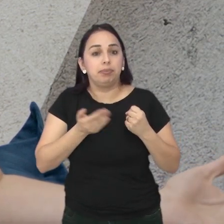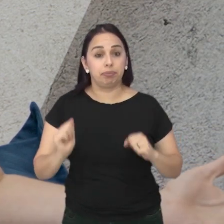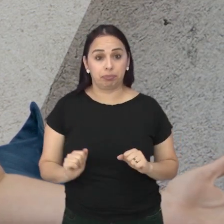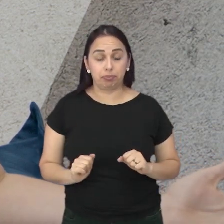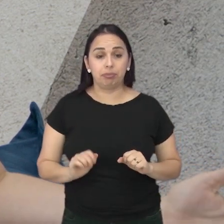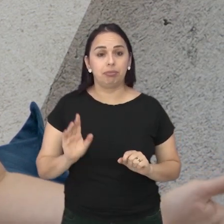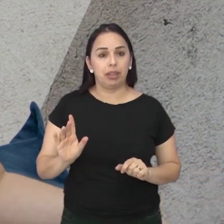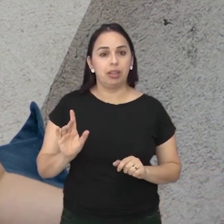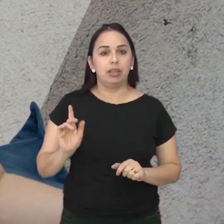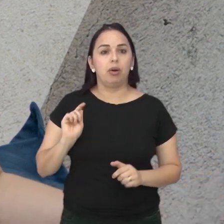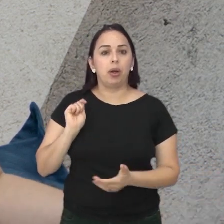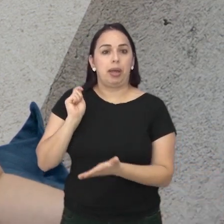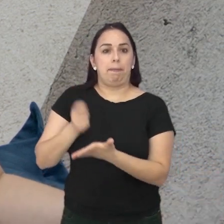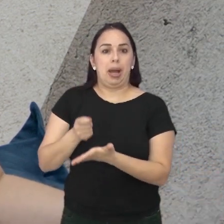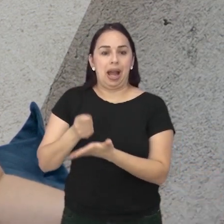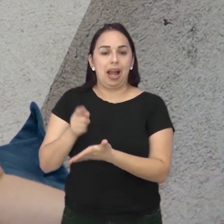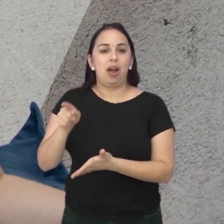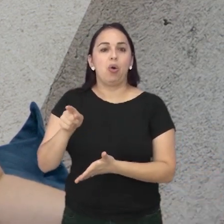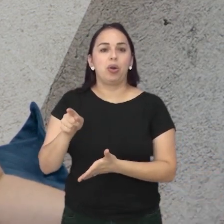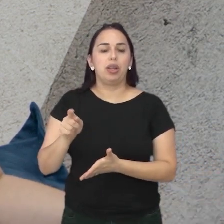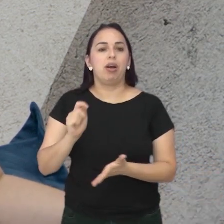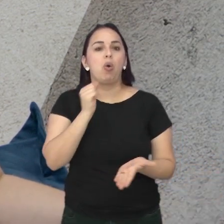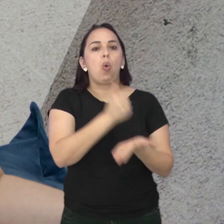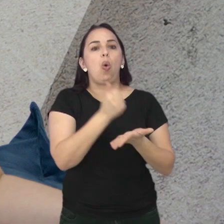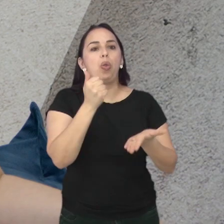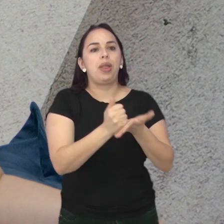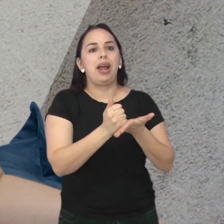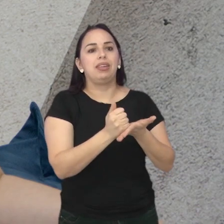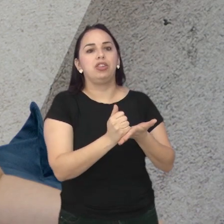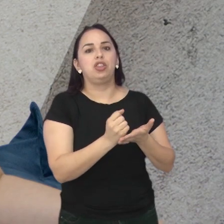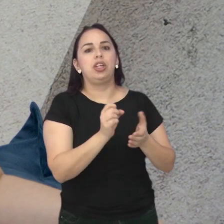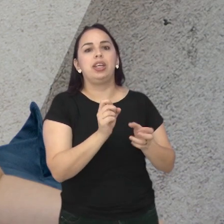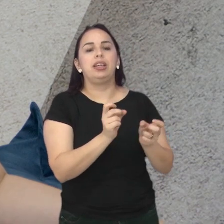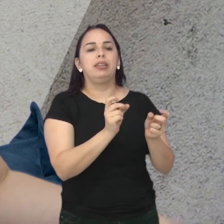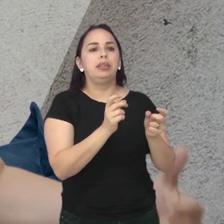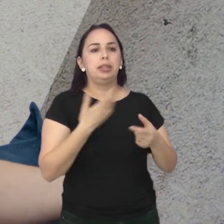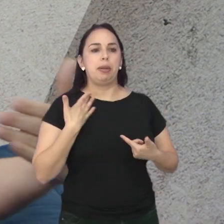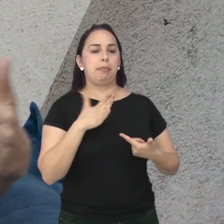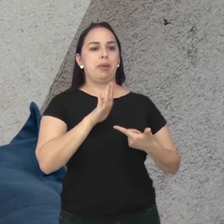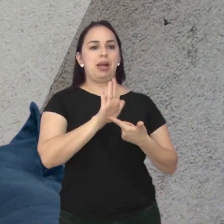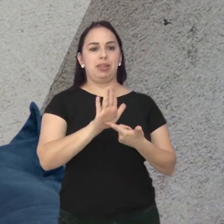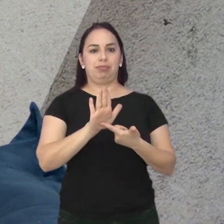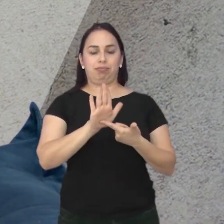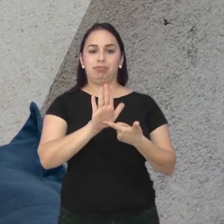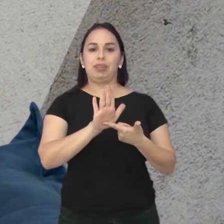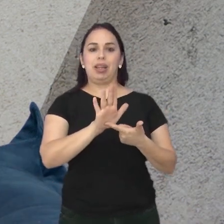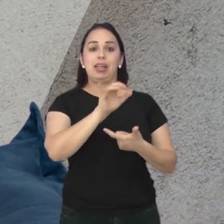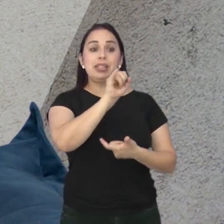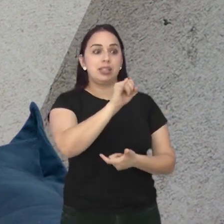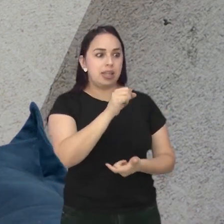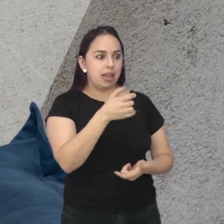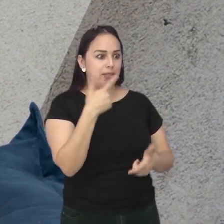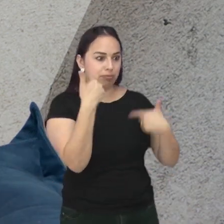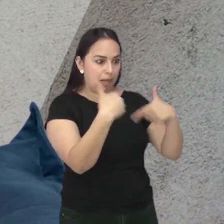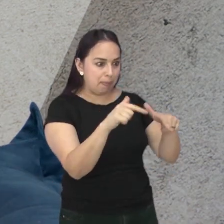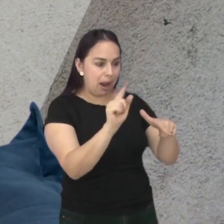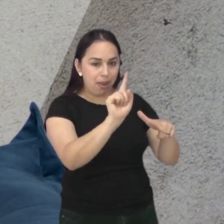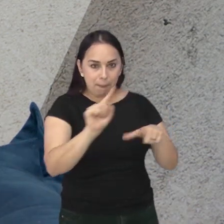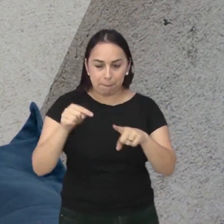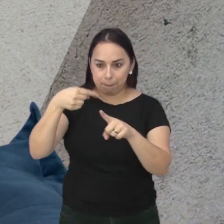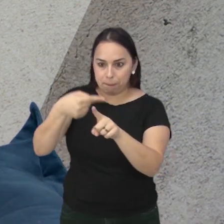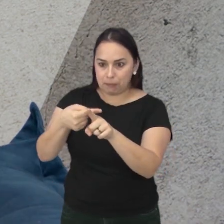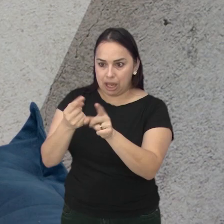mínimo. O que garante a sobrevivência mesmo são os contratos publicitários que vão acontecer a partir daquele